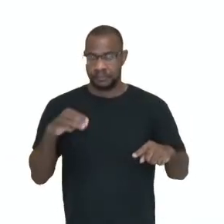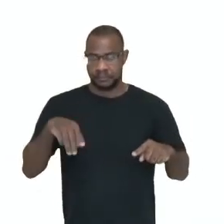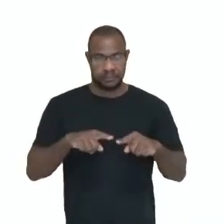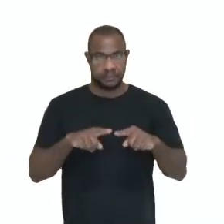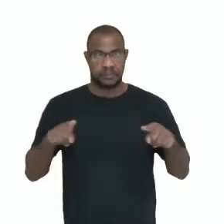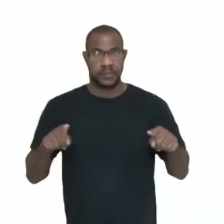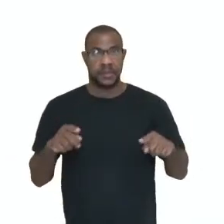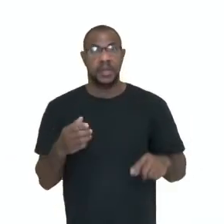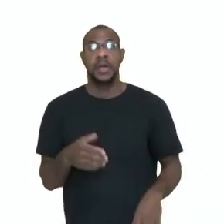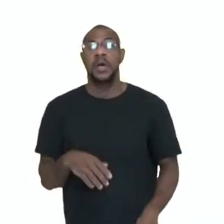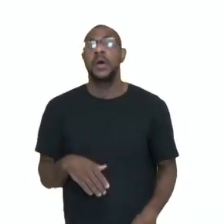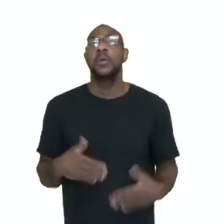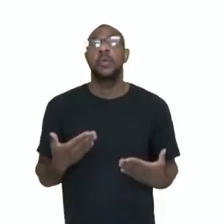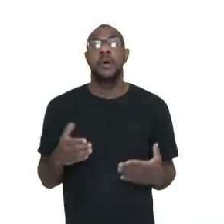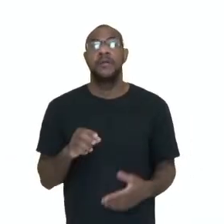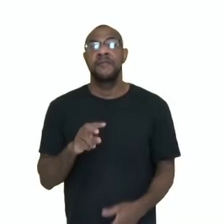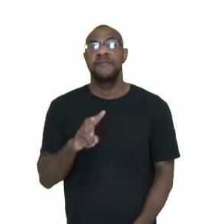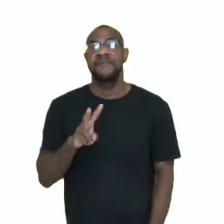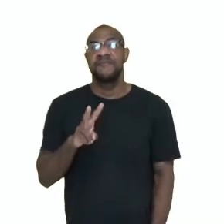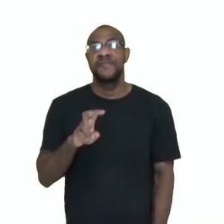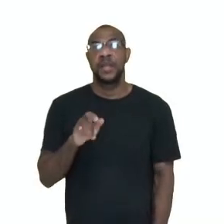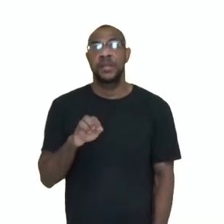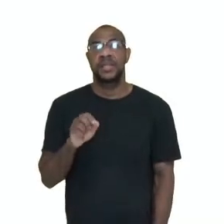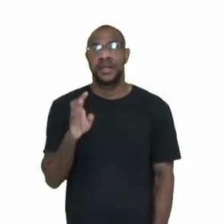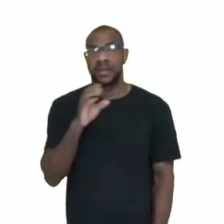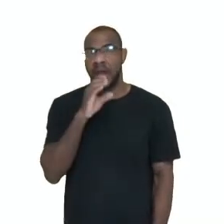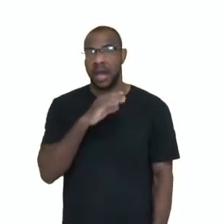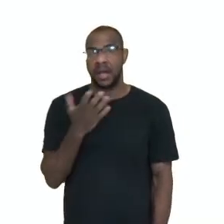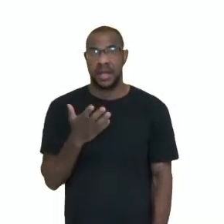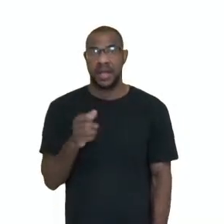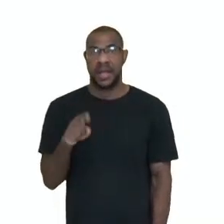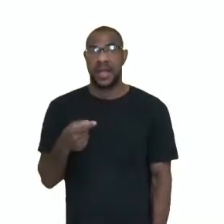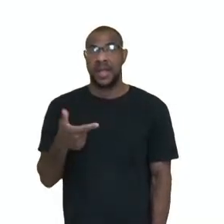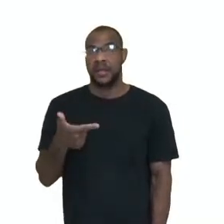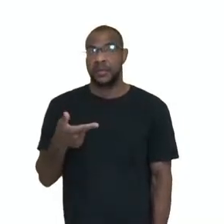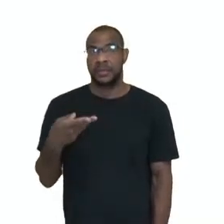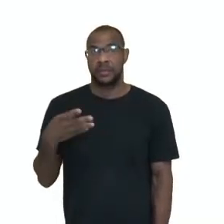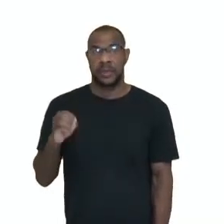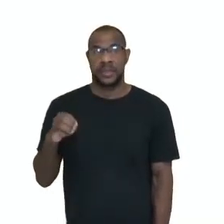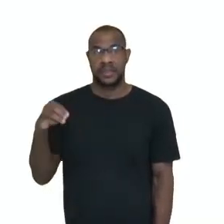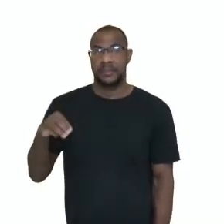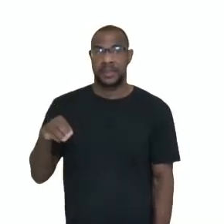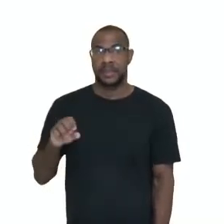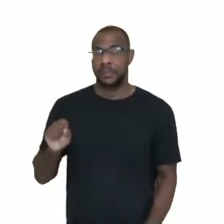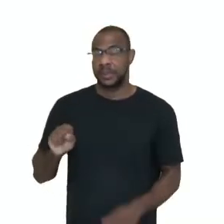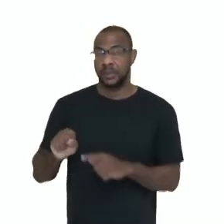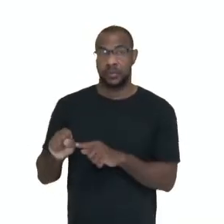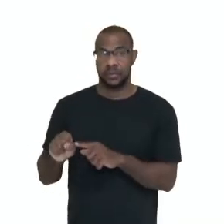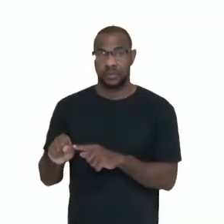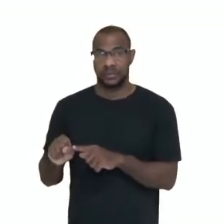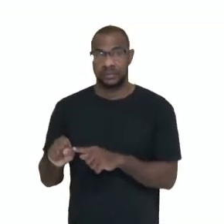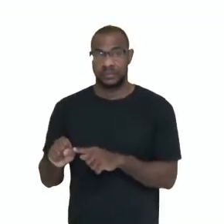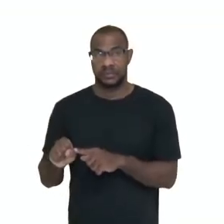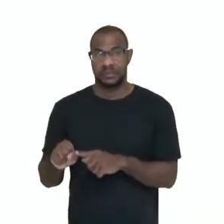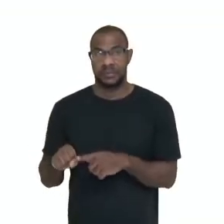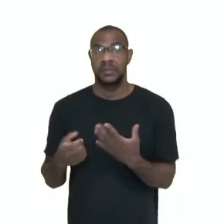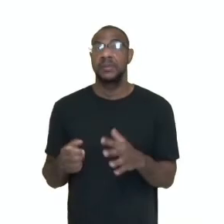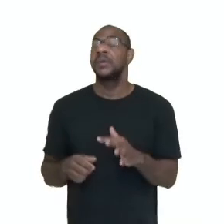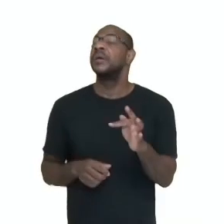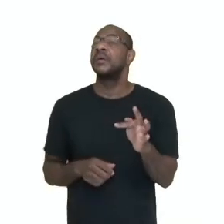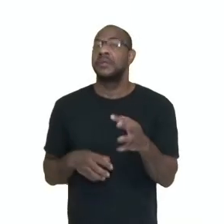velocidade de propagação? A velocidade de propagação da onda é de 240 metros por segundo. Então, determine a frequência. Pessoal, simples